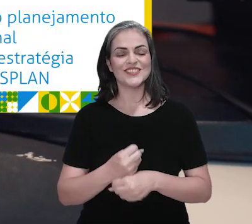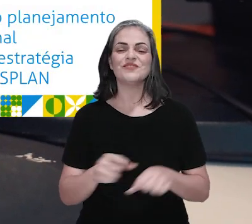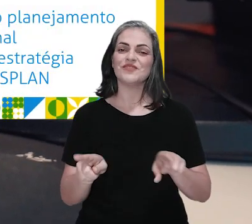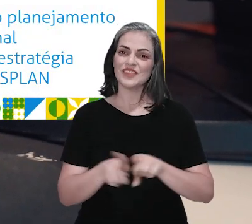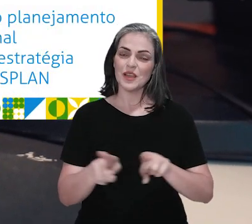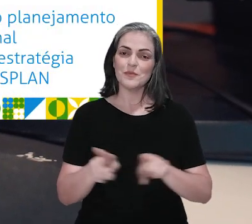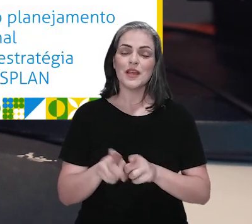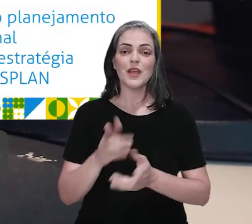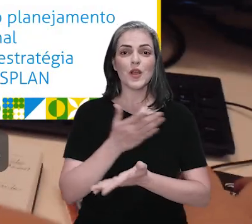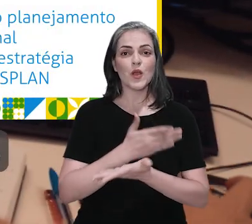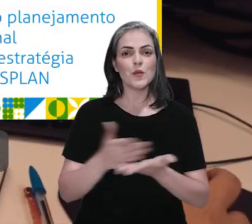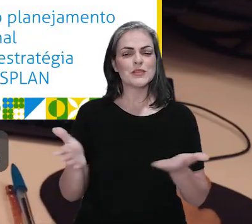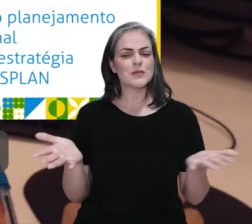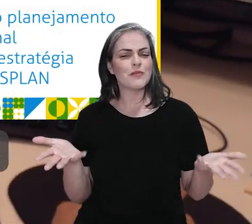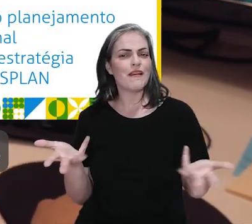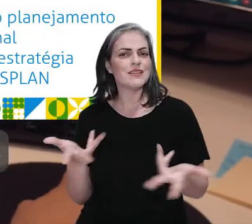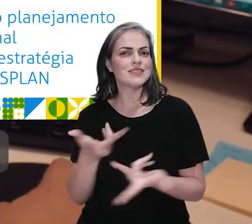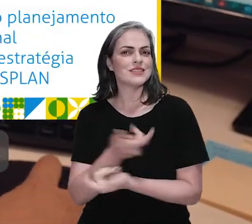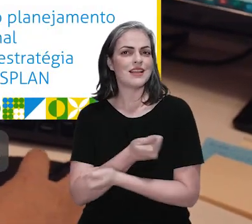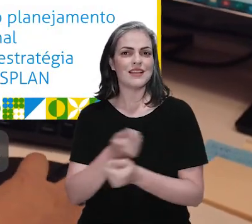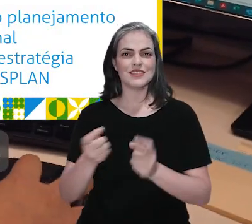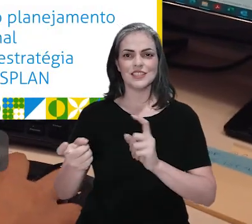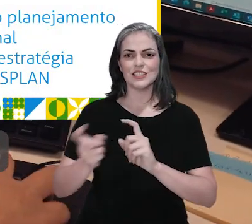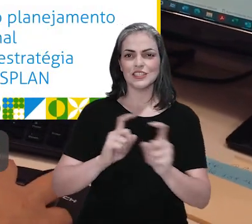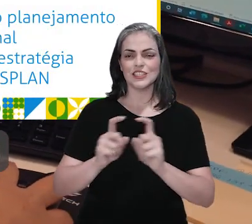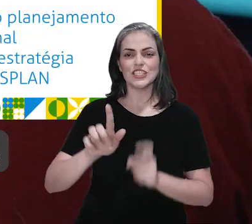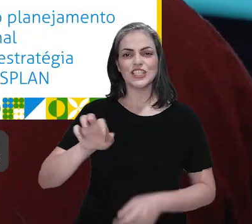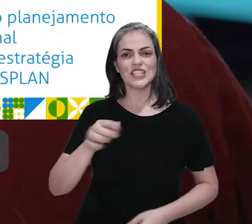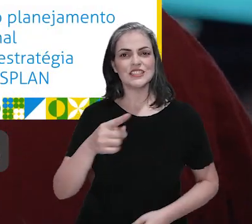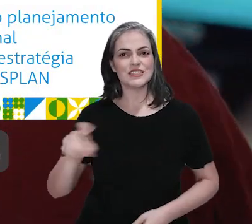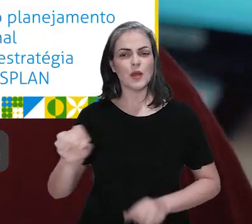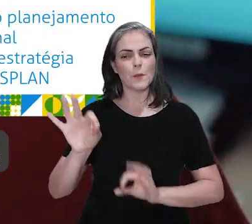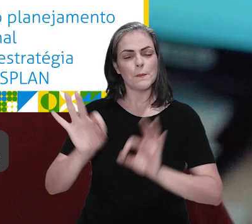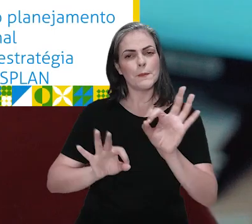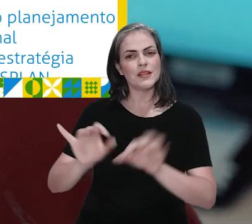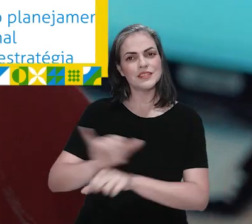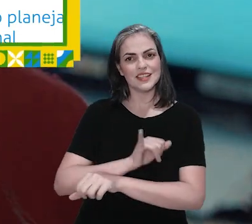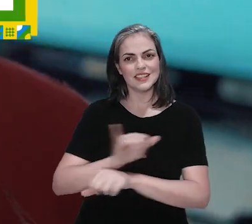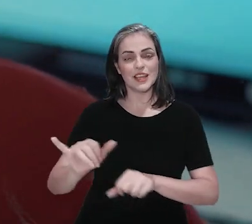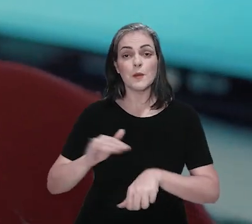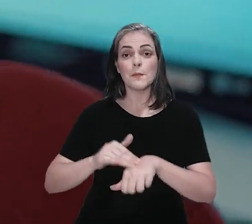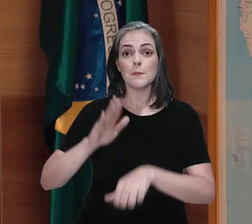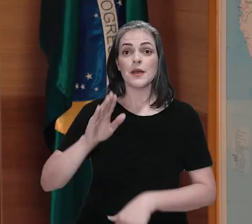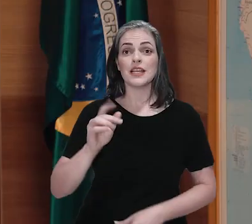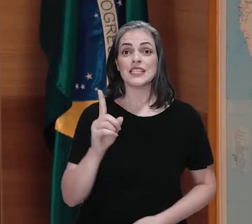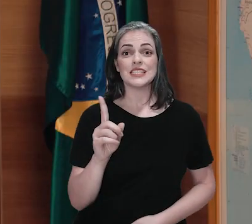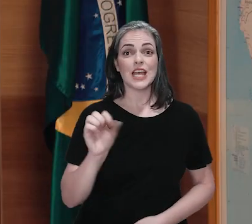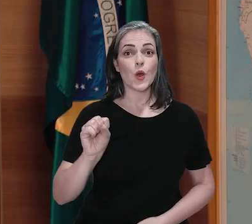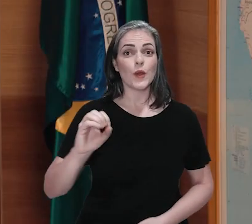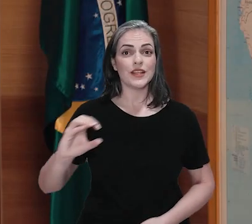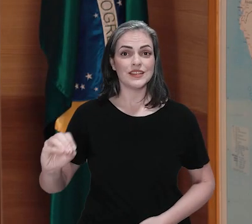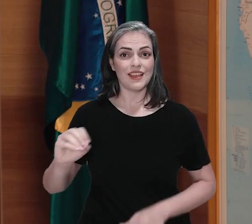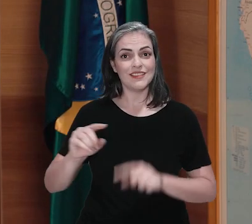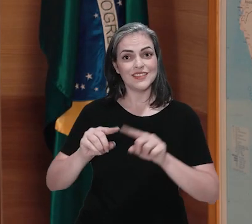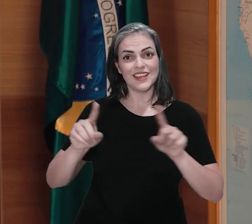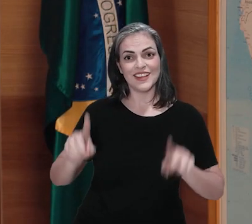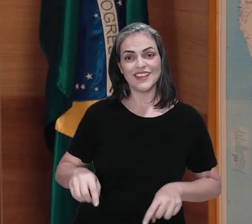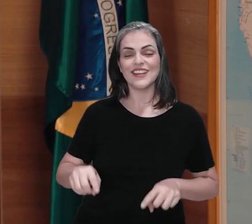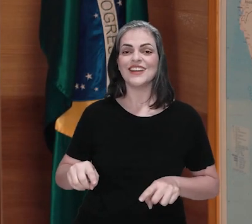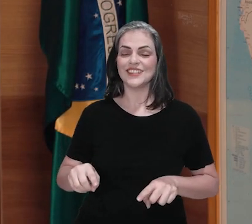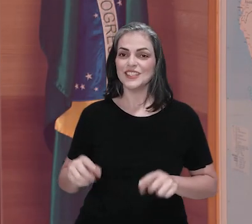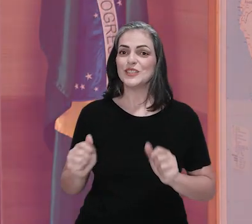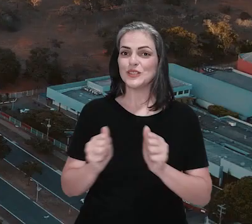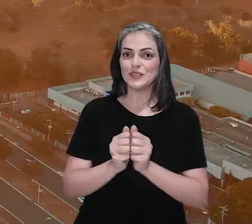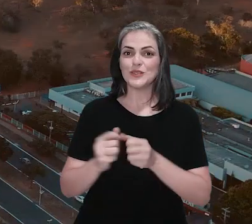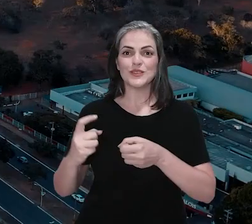um processo de excelência em gestão e planejamento estratégico. Com a participação de mais de 180 servidores do nosso Ministério e